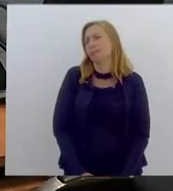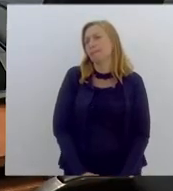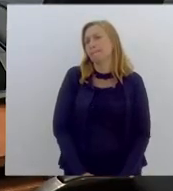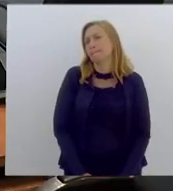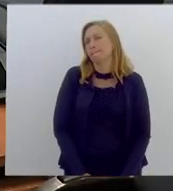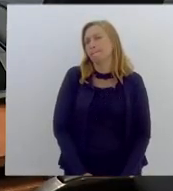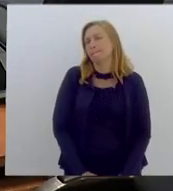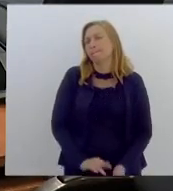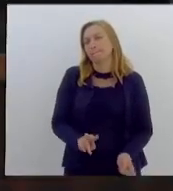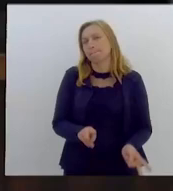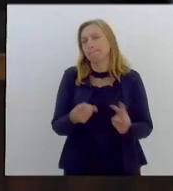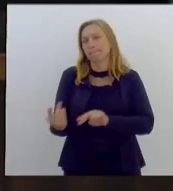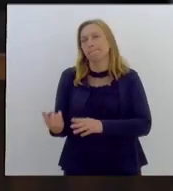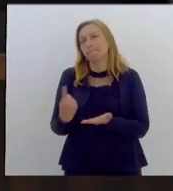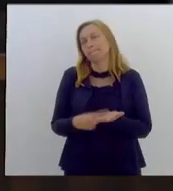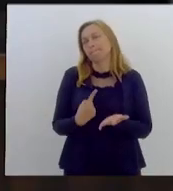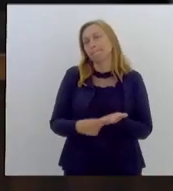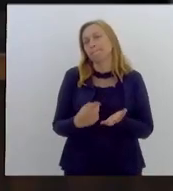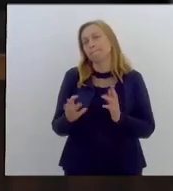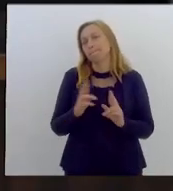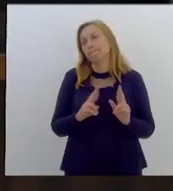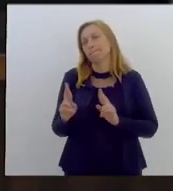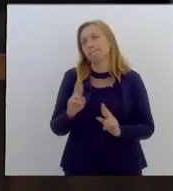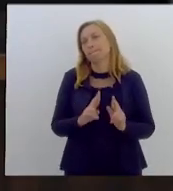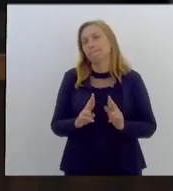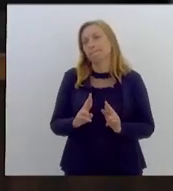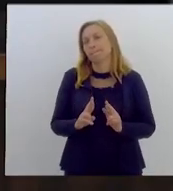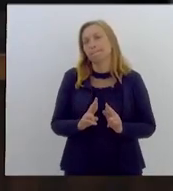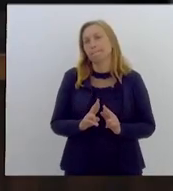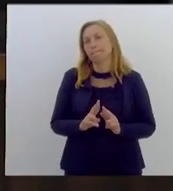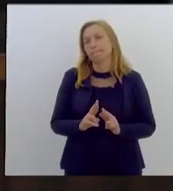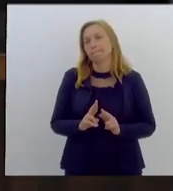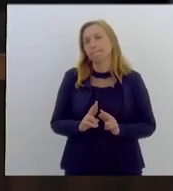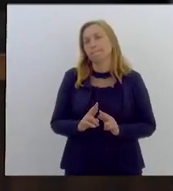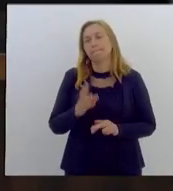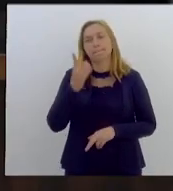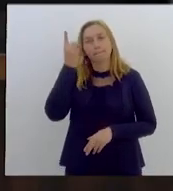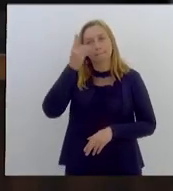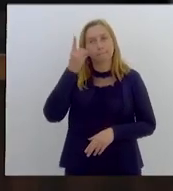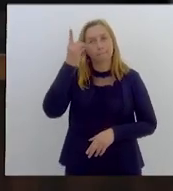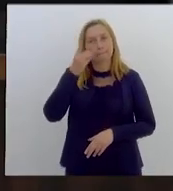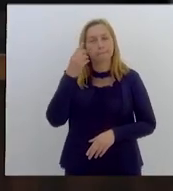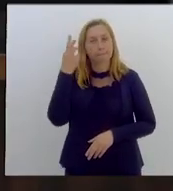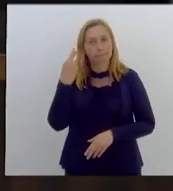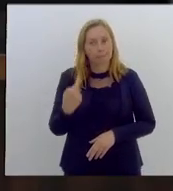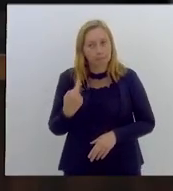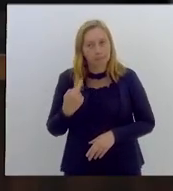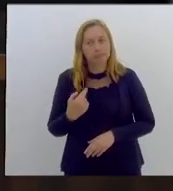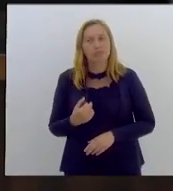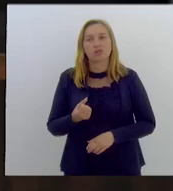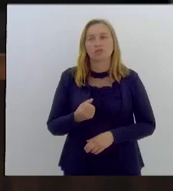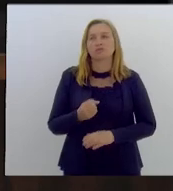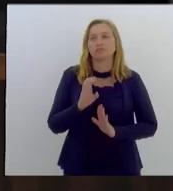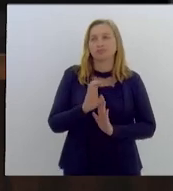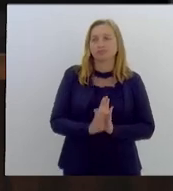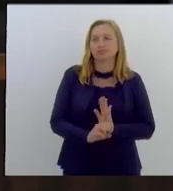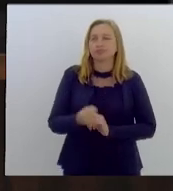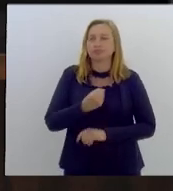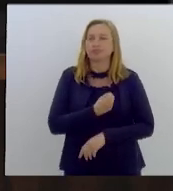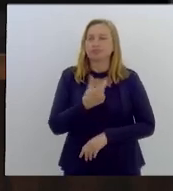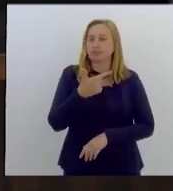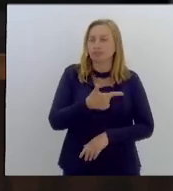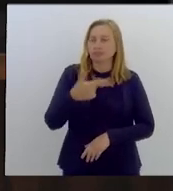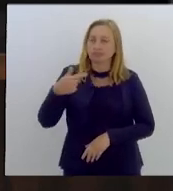Quero encaminhar um acordo aqui em relação ao destaque da deputada Renata na emenda número